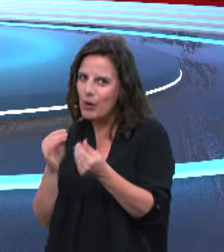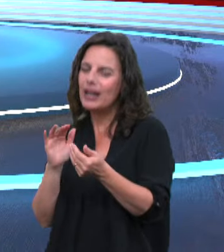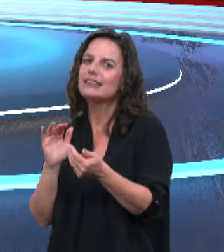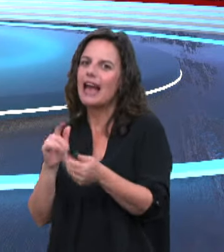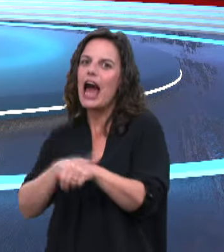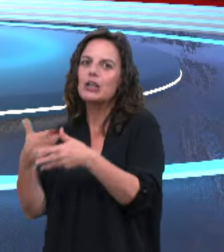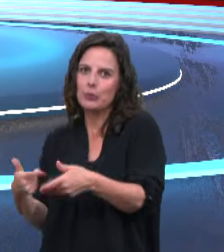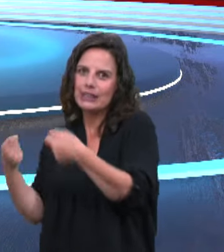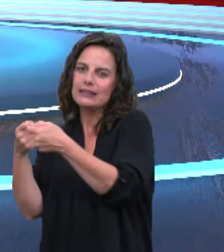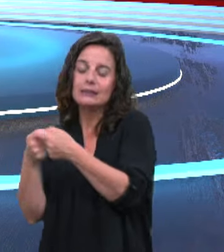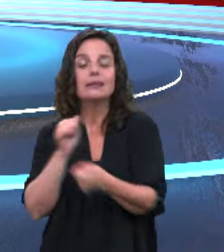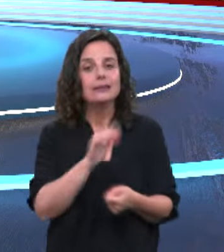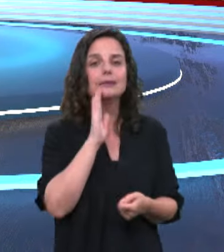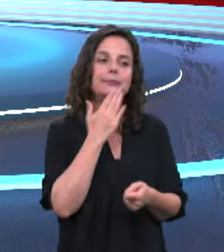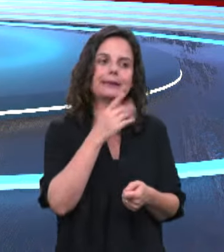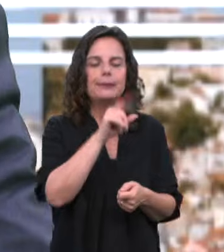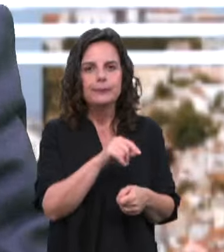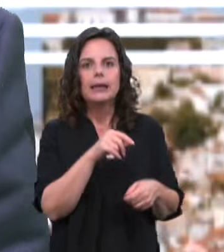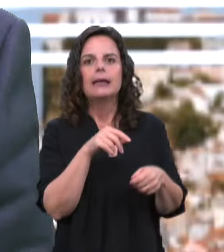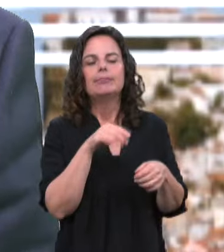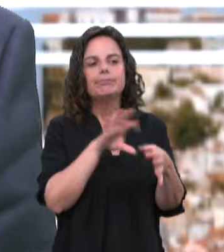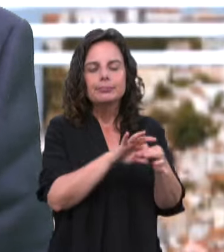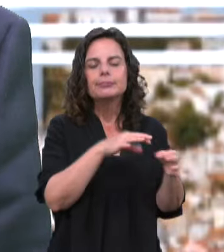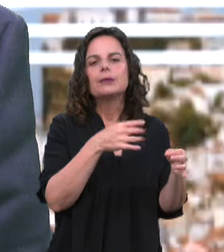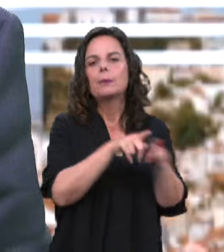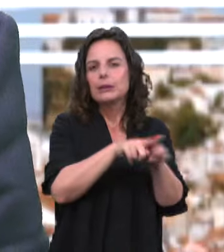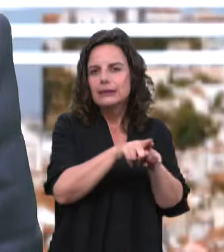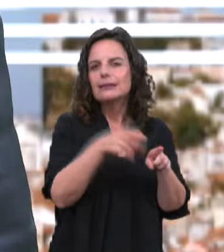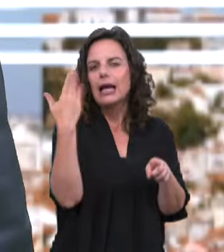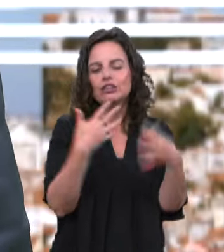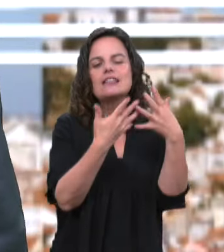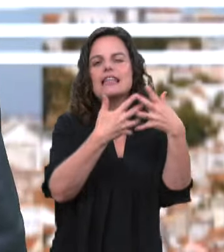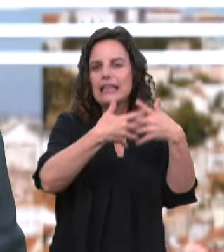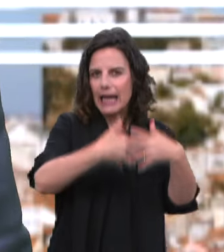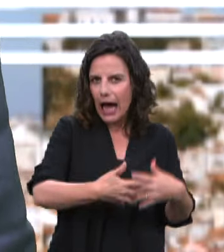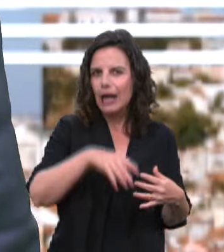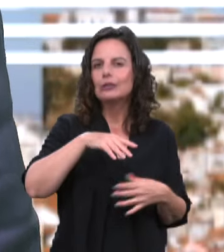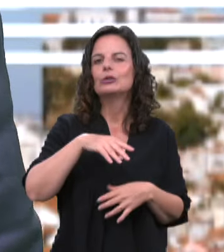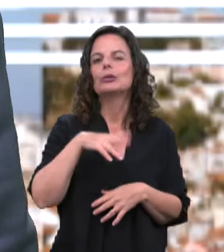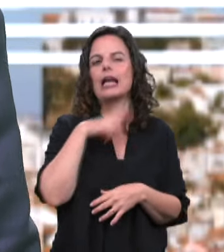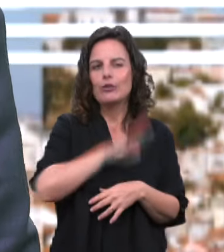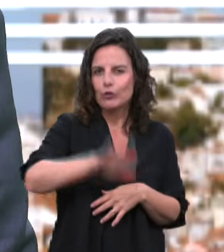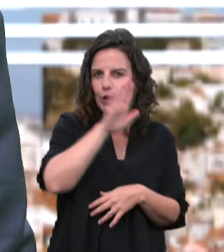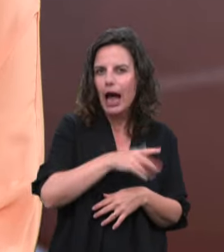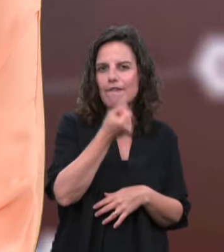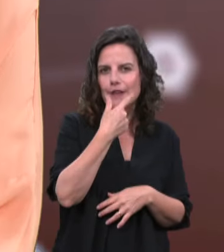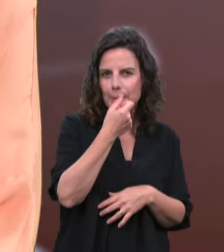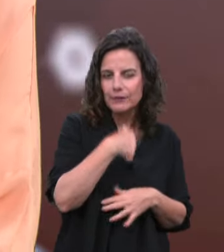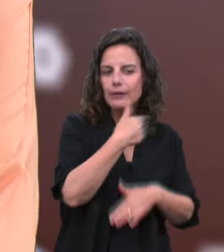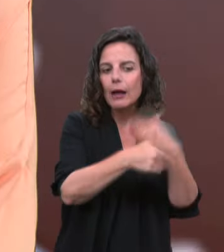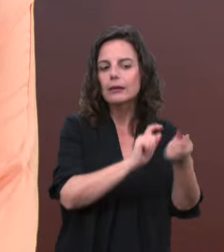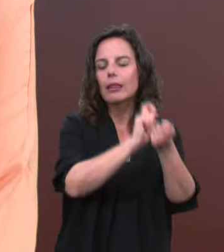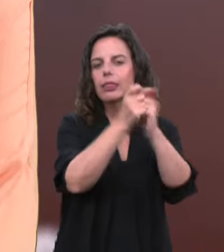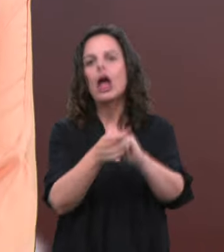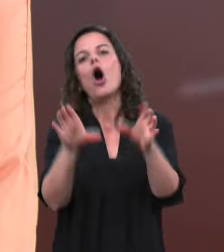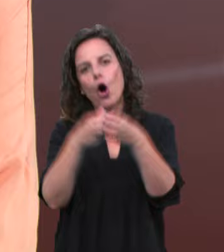muitas atualizações. De acordo com os ciclos políticos, chamou-se Sindicato Nacional dos Farmacêuticos e, finalmente, Ordem dos Farmacêuticos. Foi